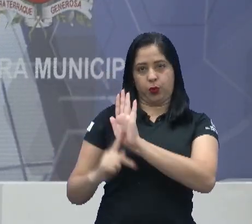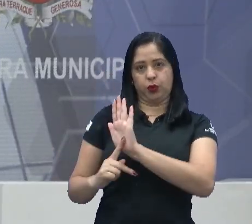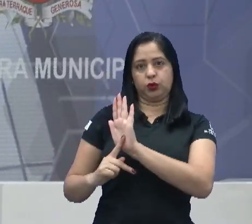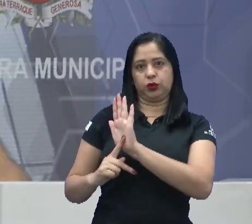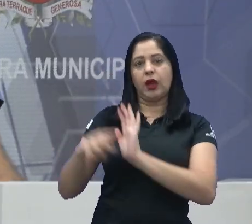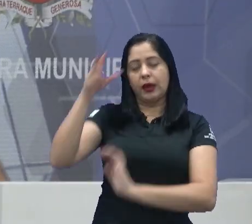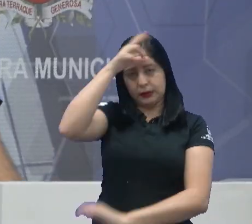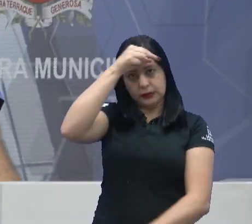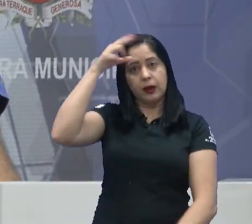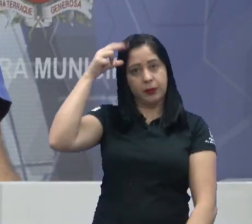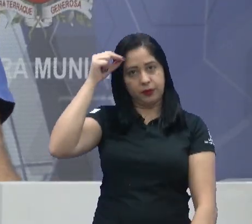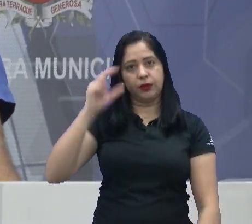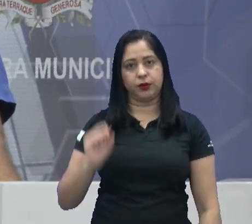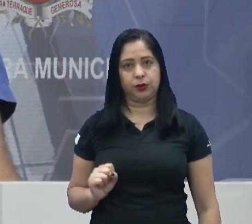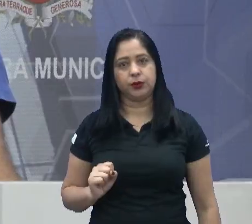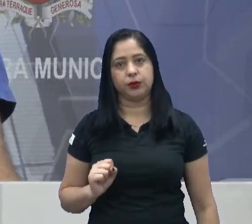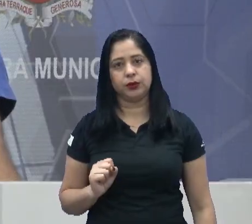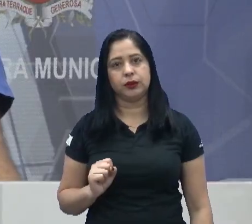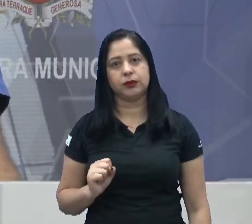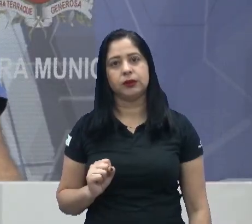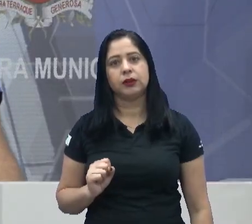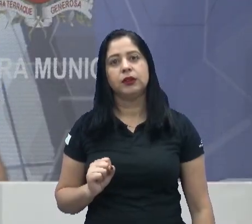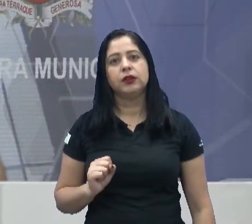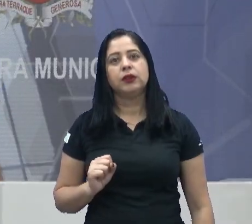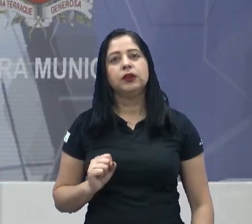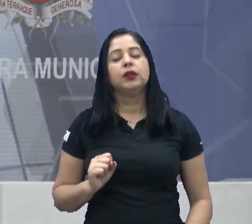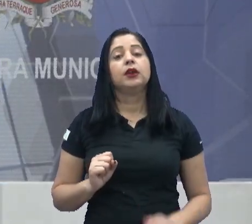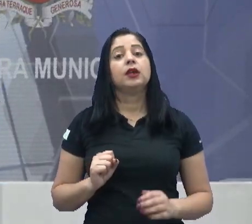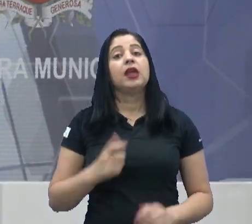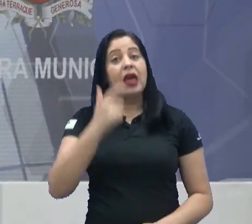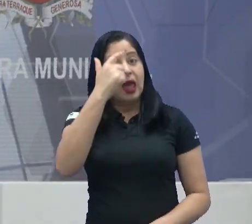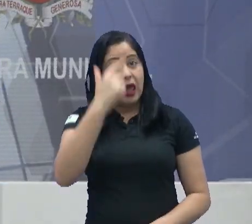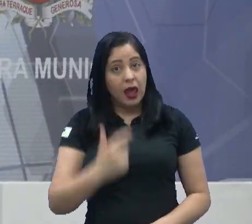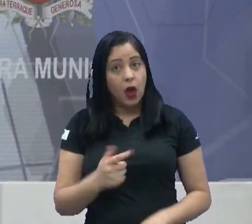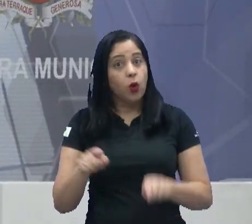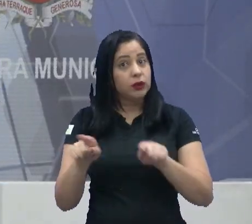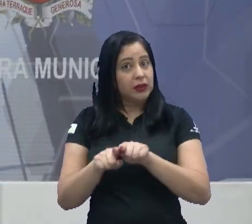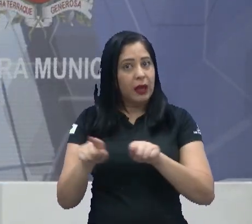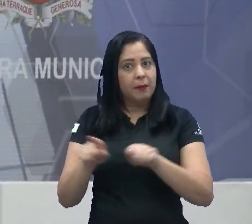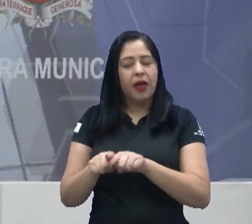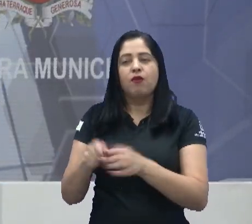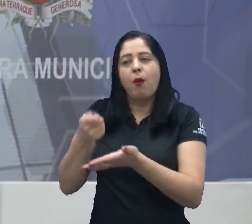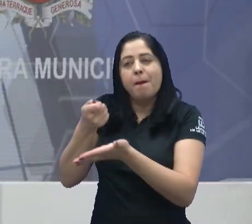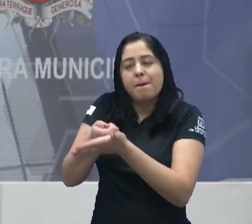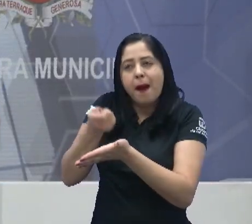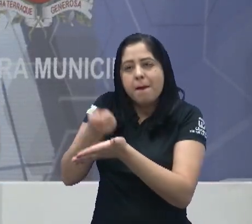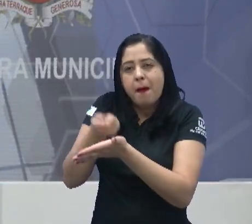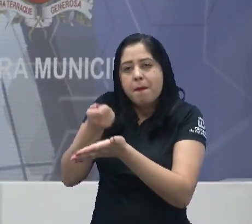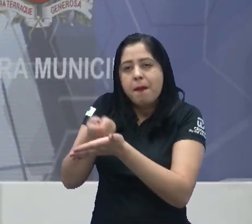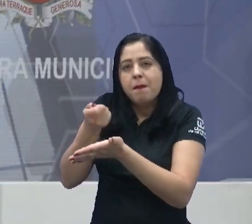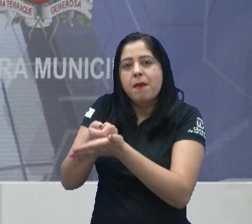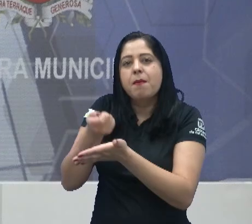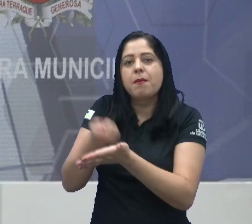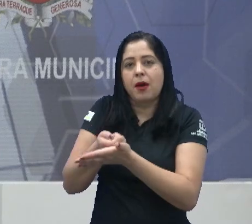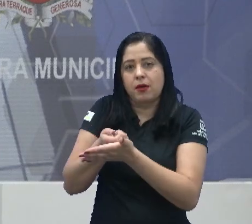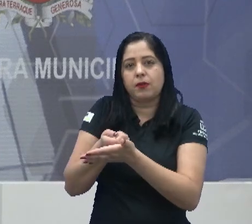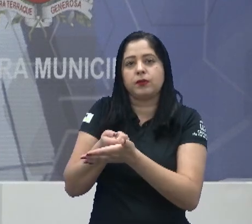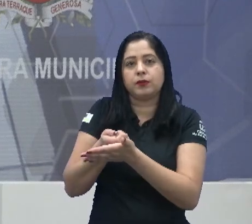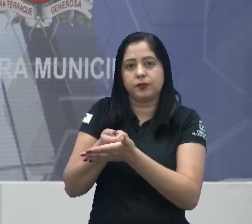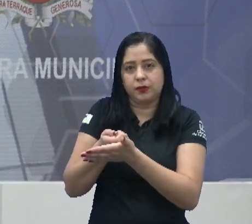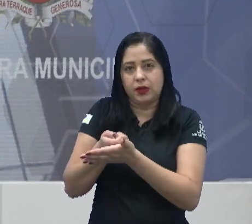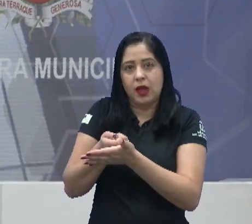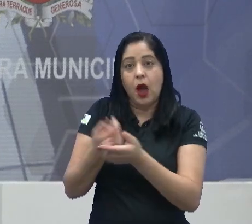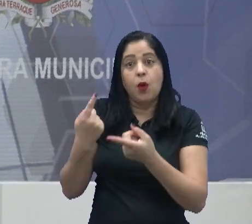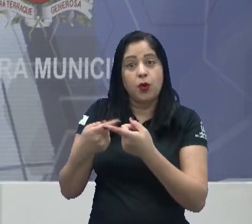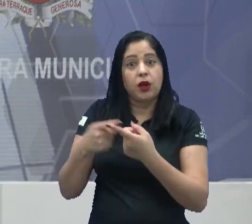município vai apresentar a essa casa. Estarei cobrando as realizações lá na ponta para atender